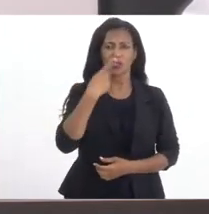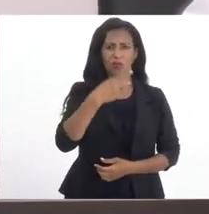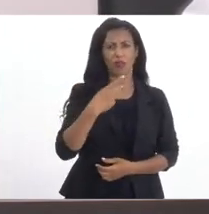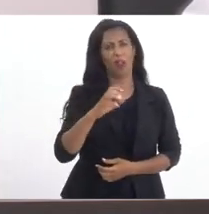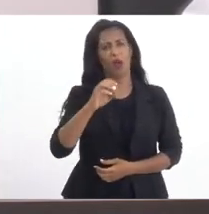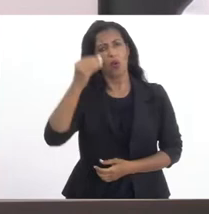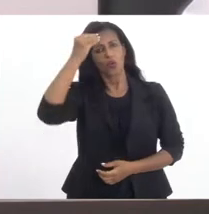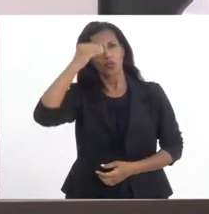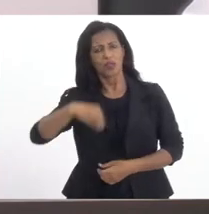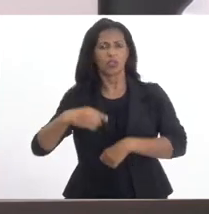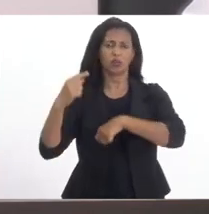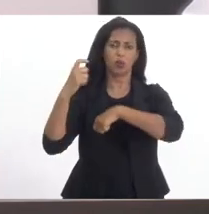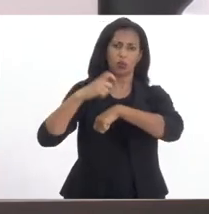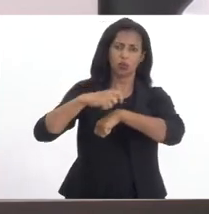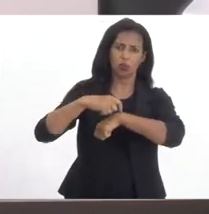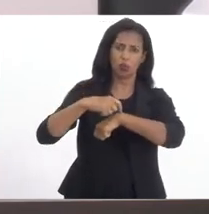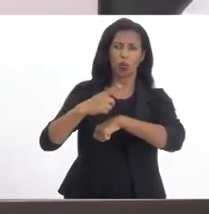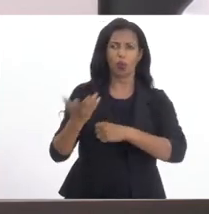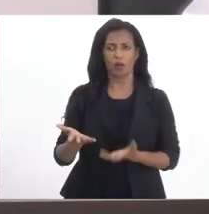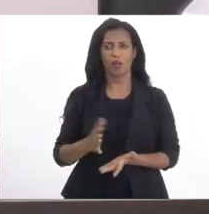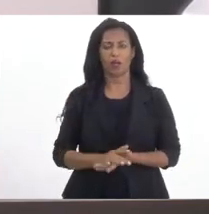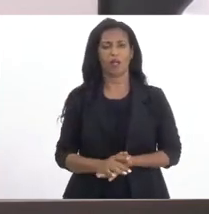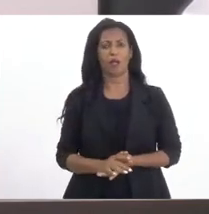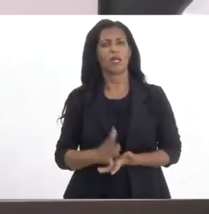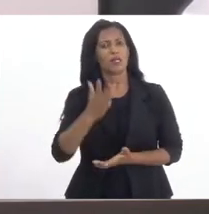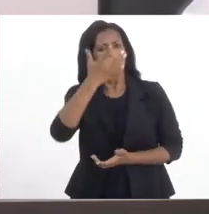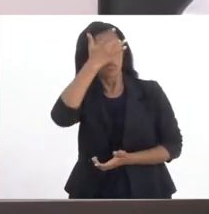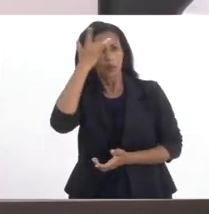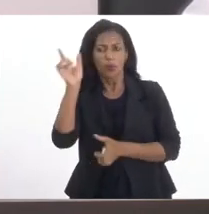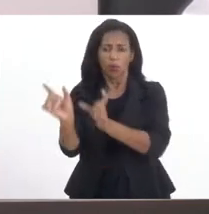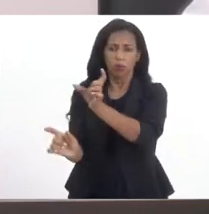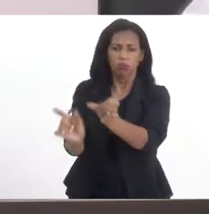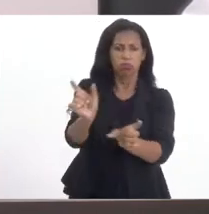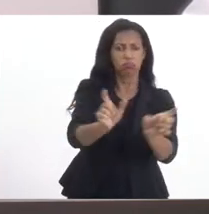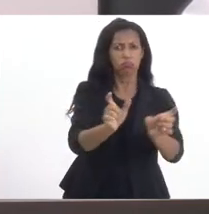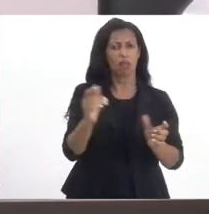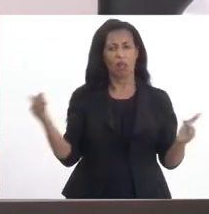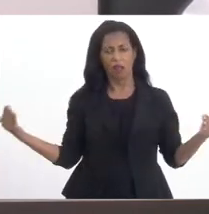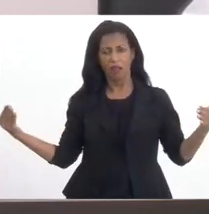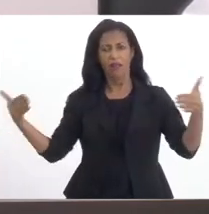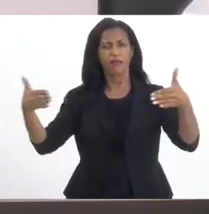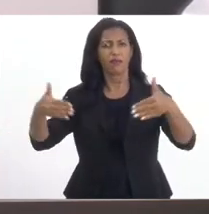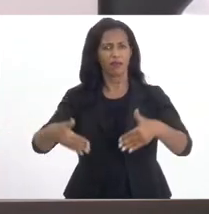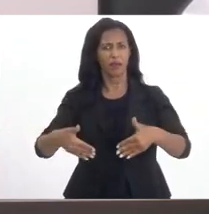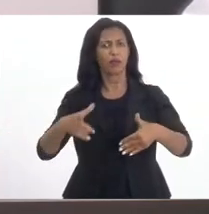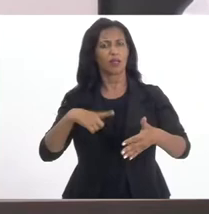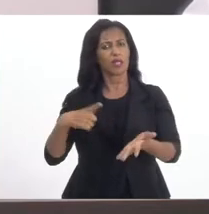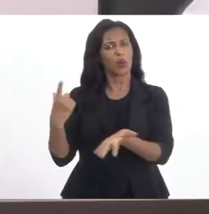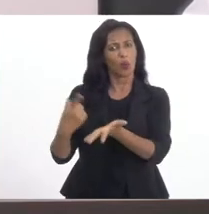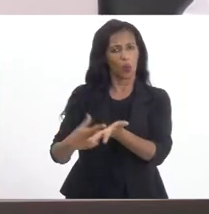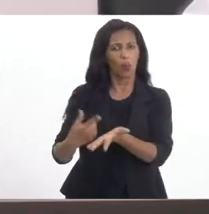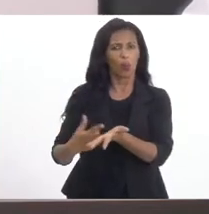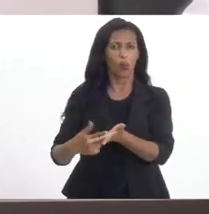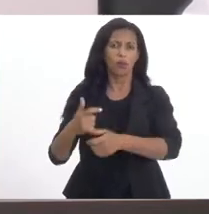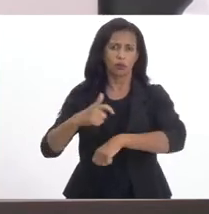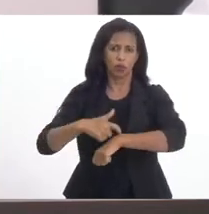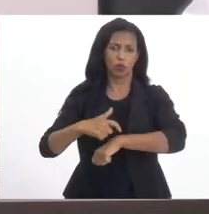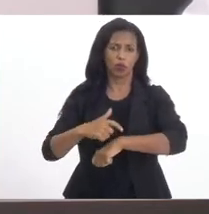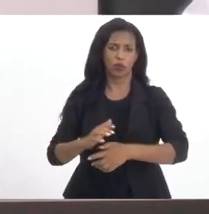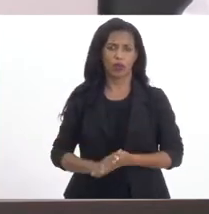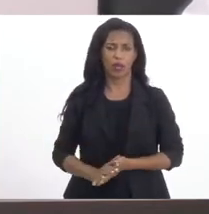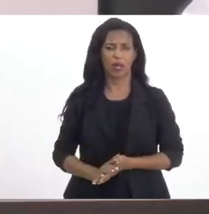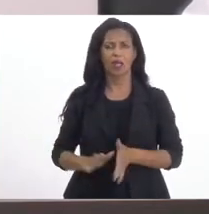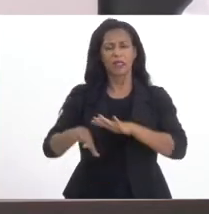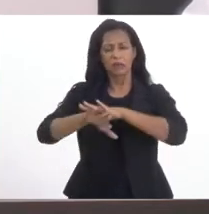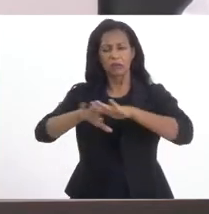embora por conta do horário. São pessoas, que a maioria delas, vindas da Zona Oeste, que têm, então, limitação de horário. Então, sem